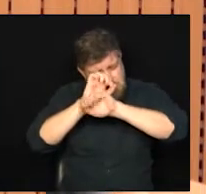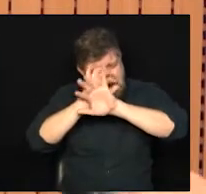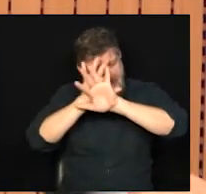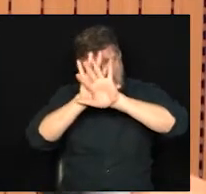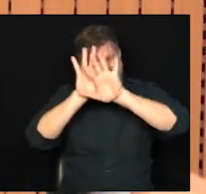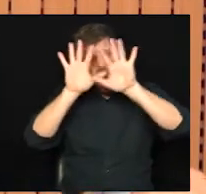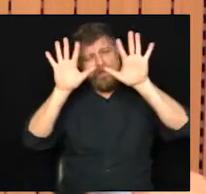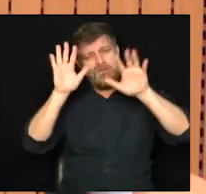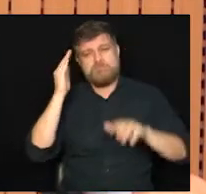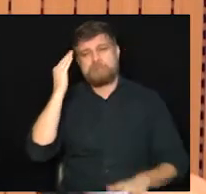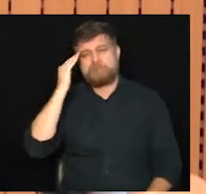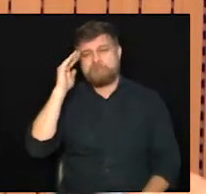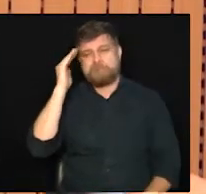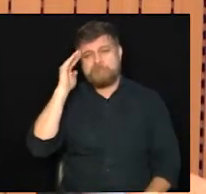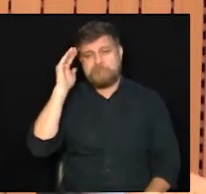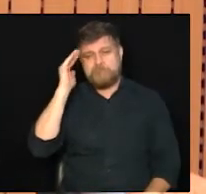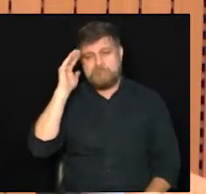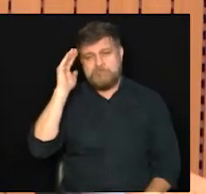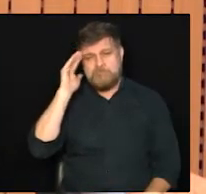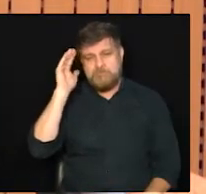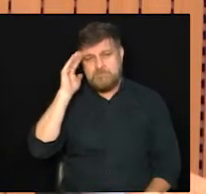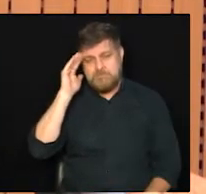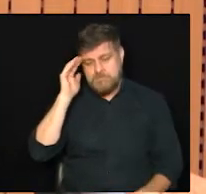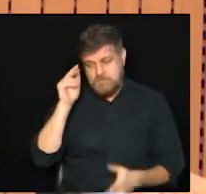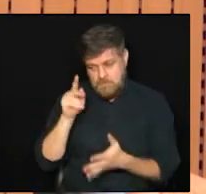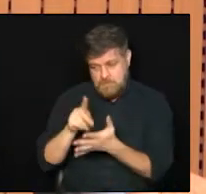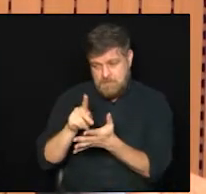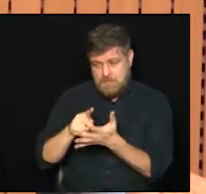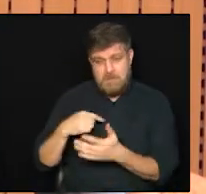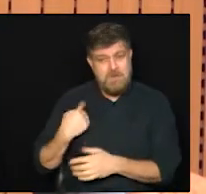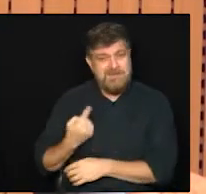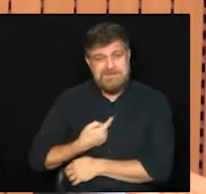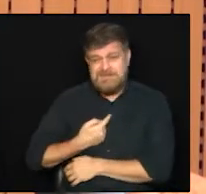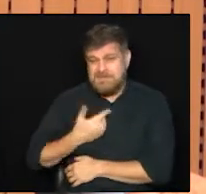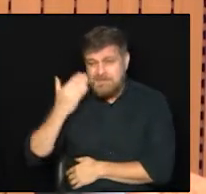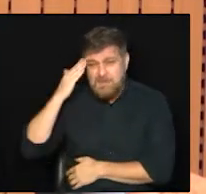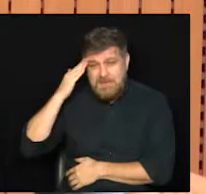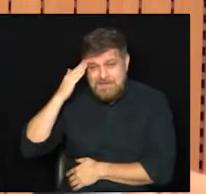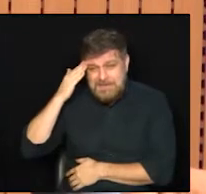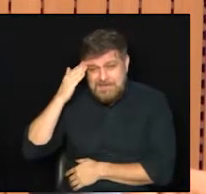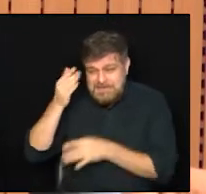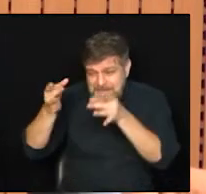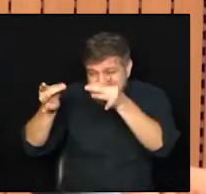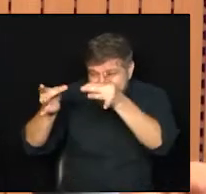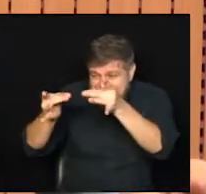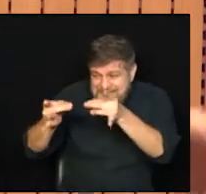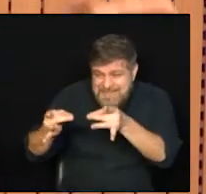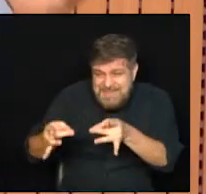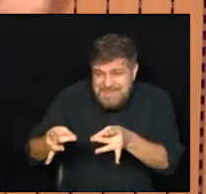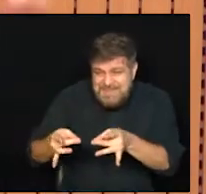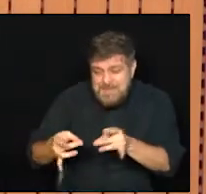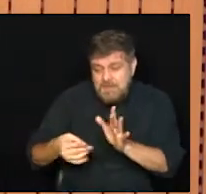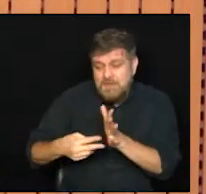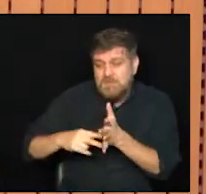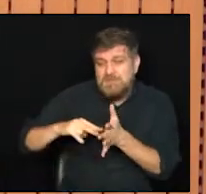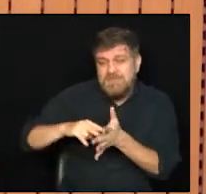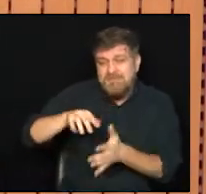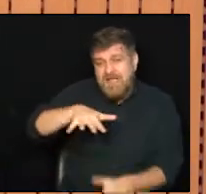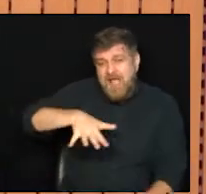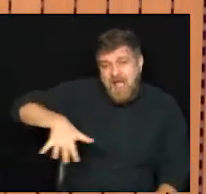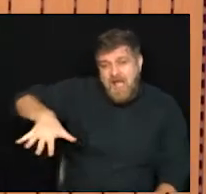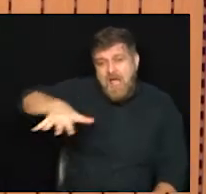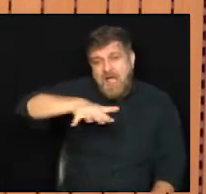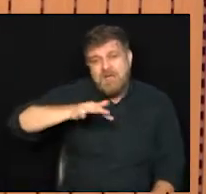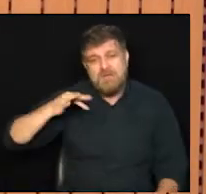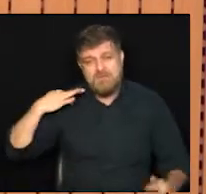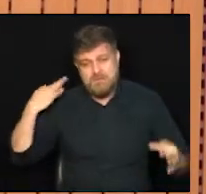né? Realmente, como foi dito aqui, às vezes nós não temos a dimensão do que significa esse setor. Vamos